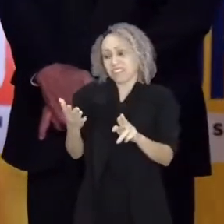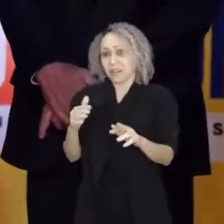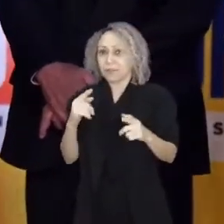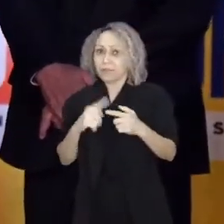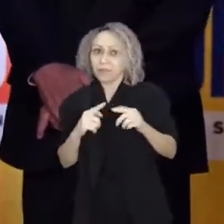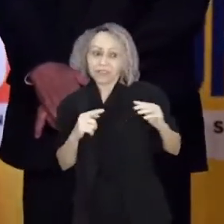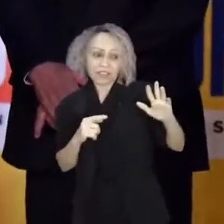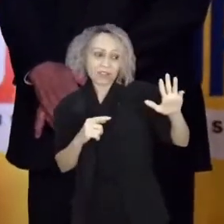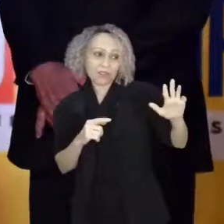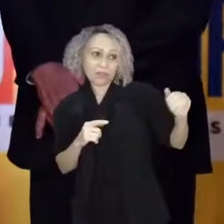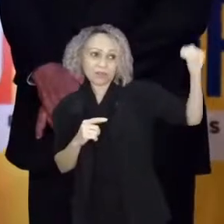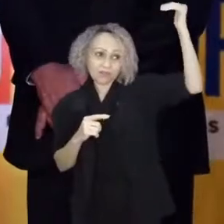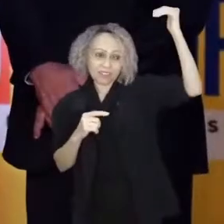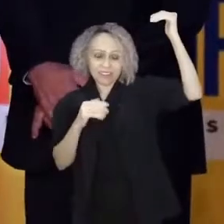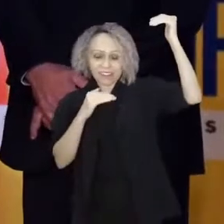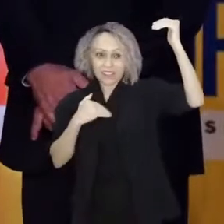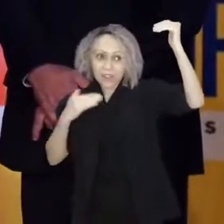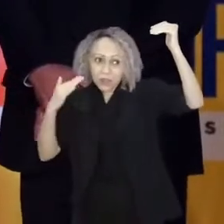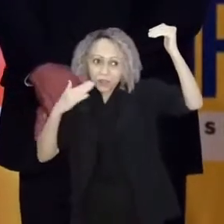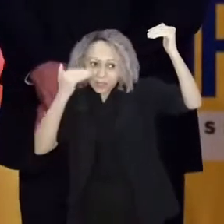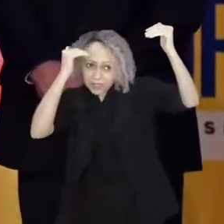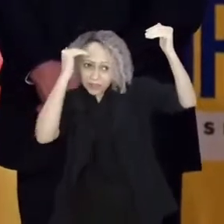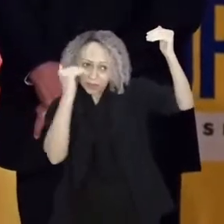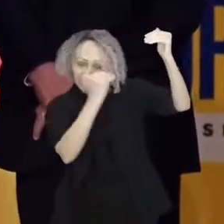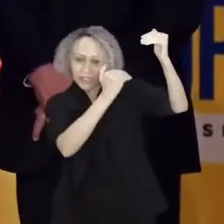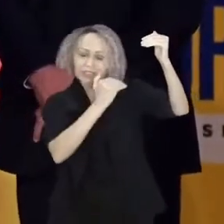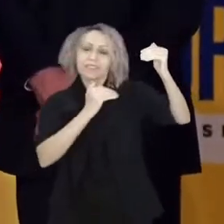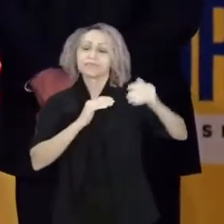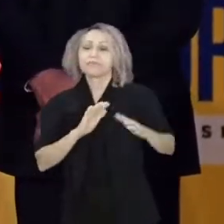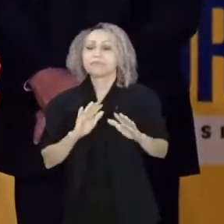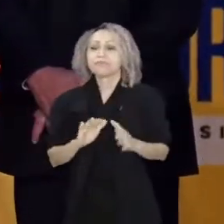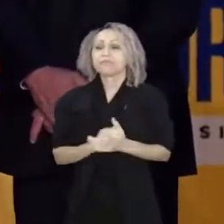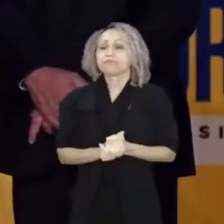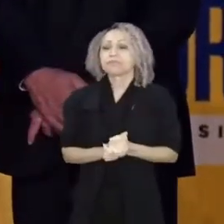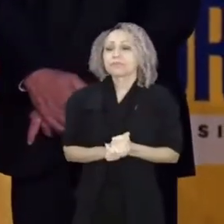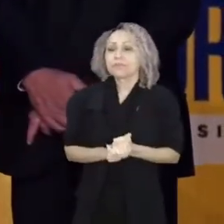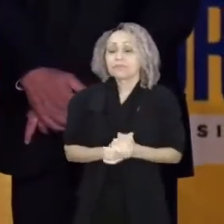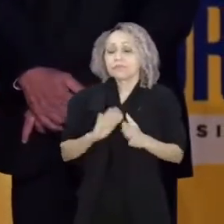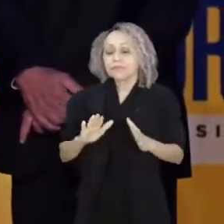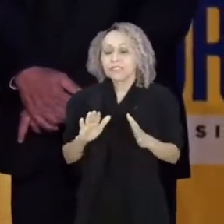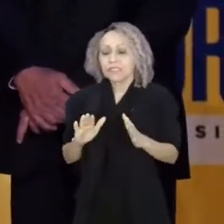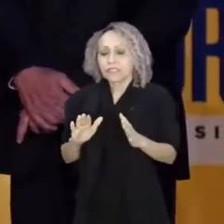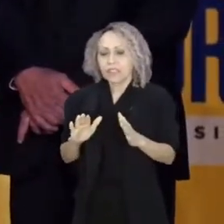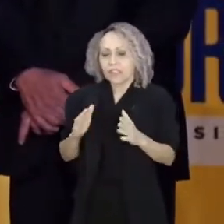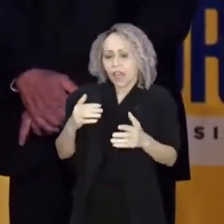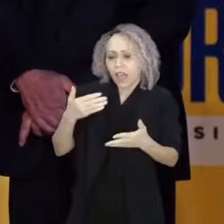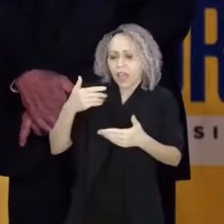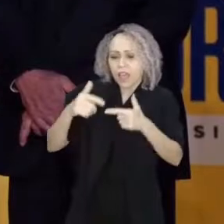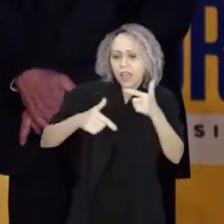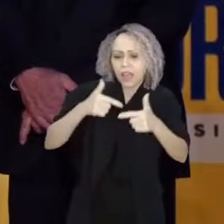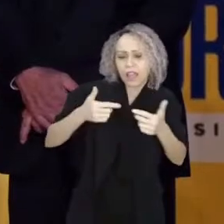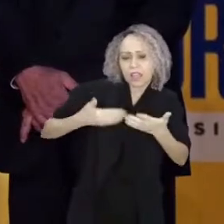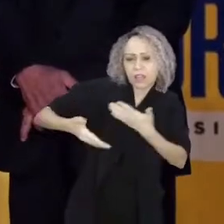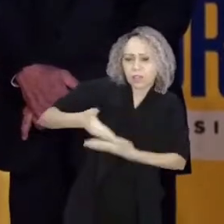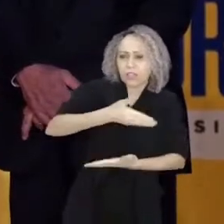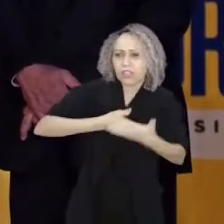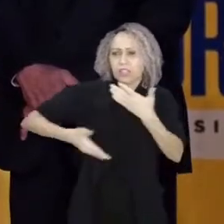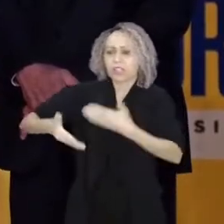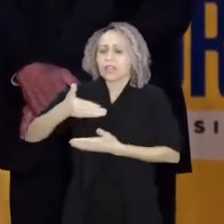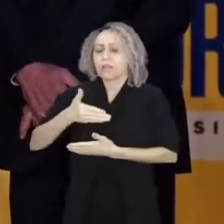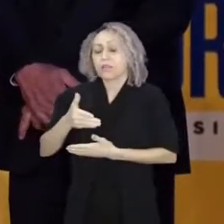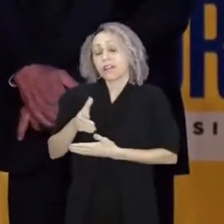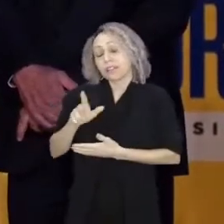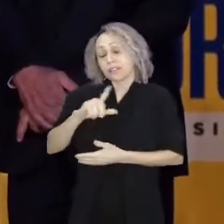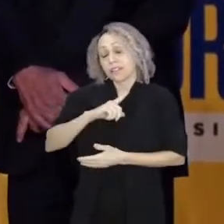convite, exatamente nessa direção de trabalho, de proximidade, o nome do delegado Andrei